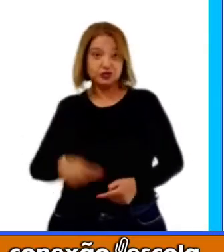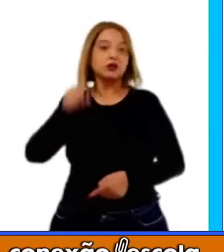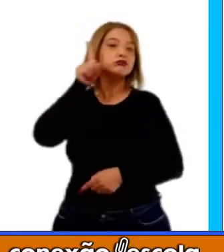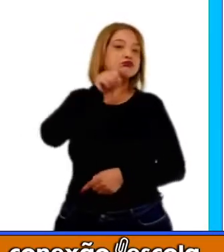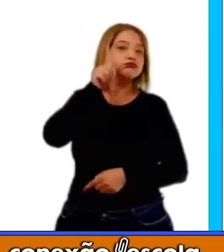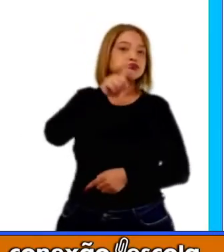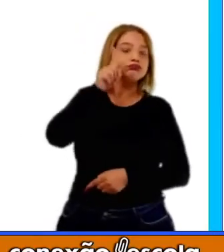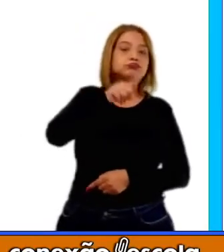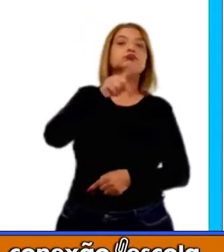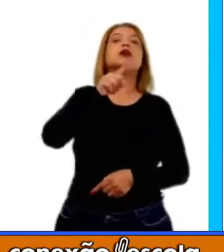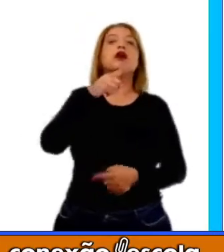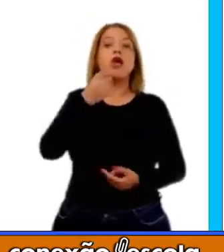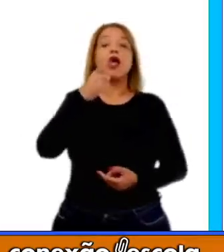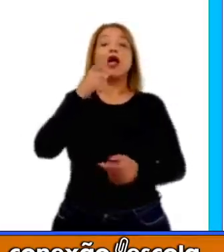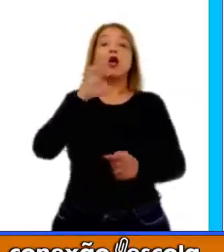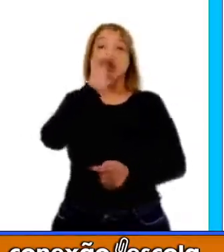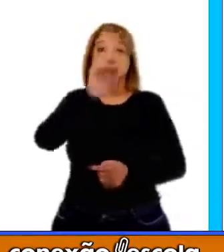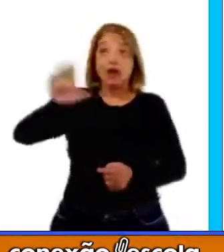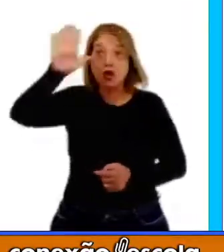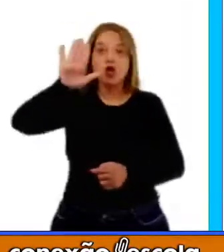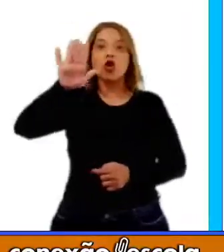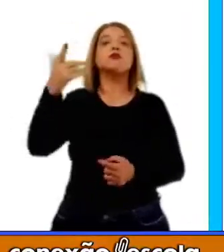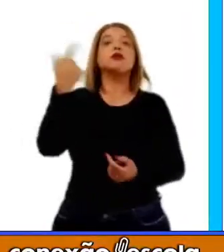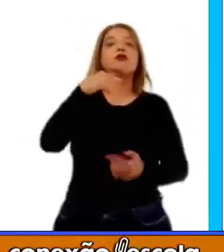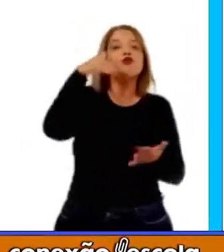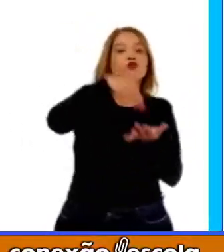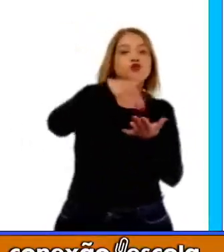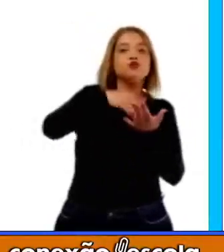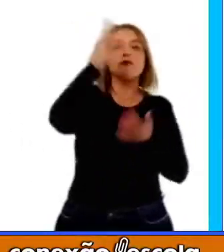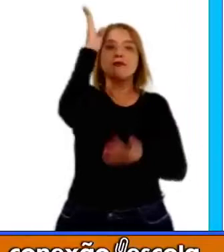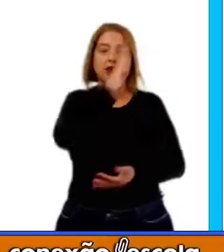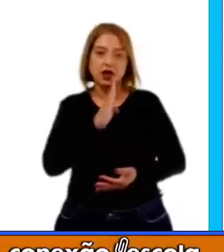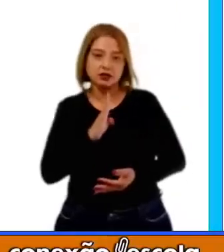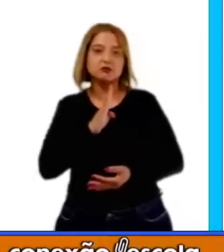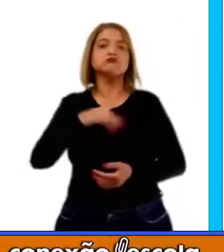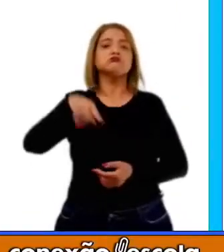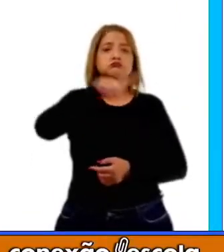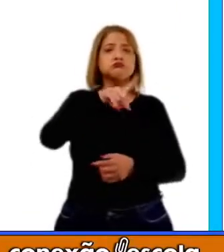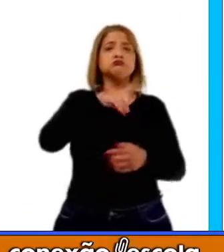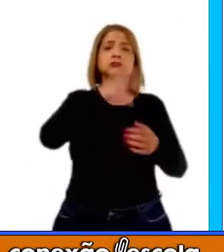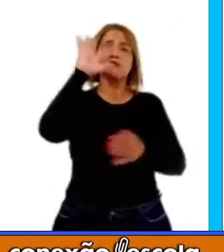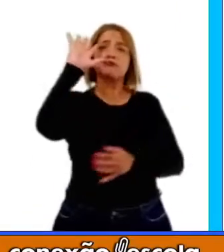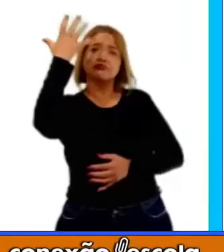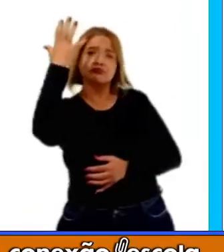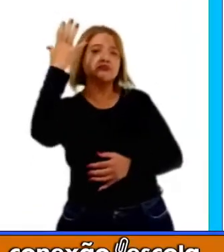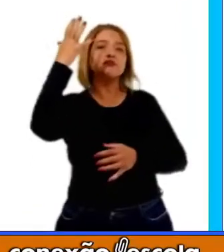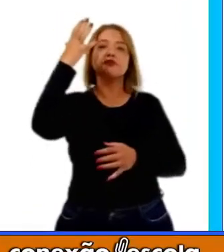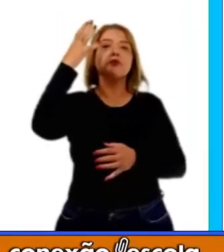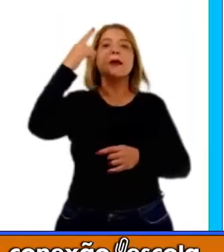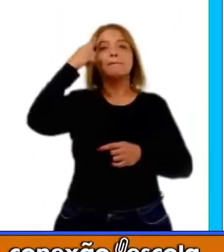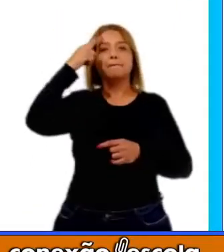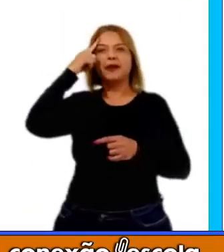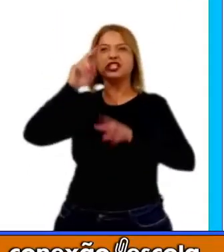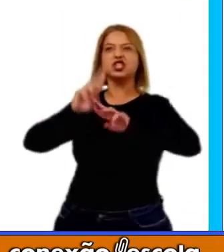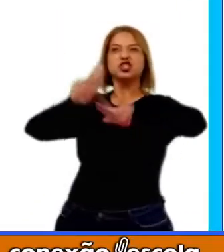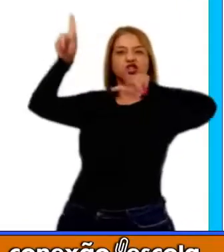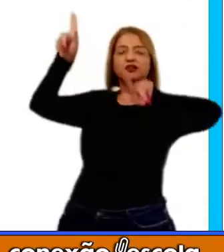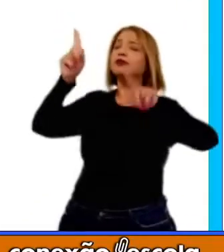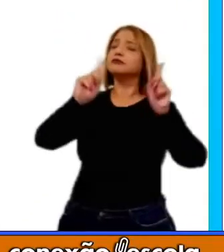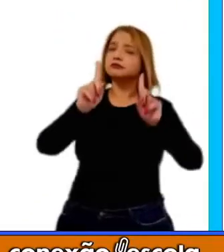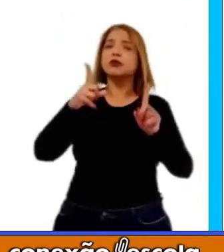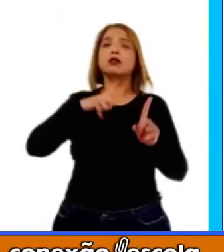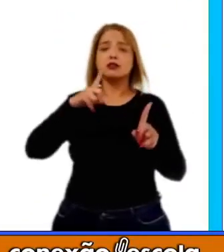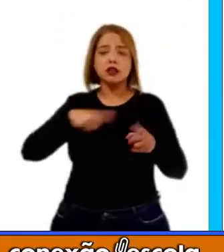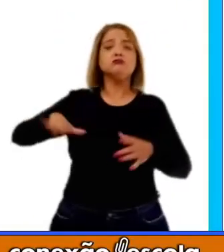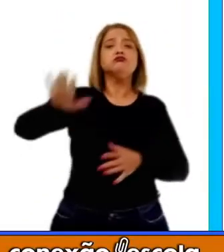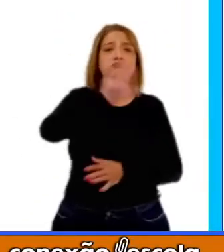Europeia e o Brasil. Definitivamente, as mudanças climáticas não são abstratas nem estão longe da gente. Inundações